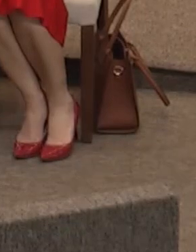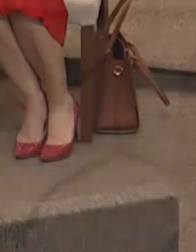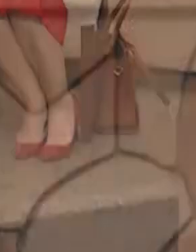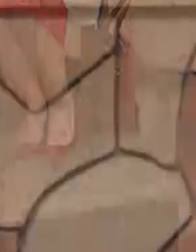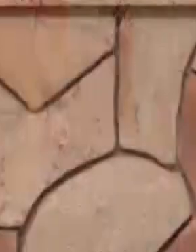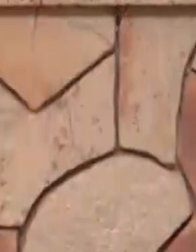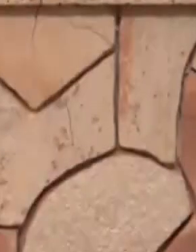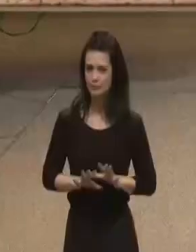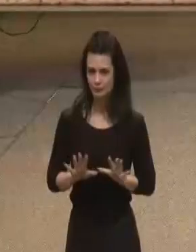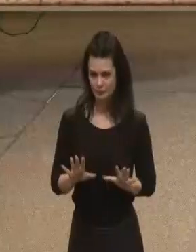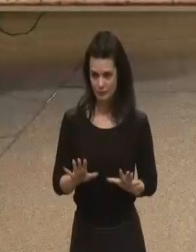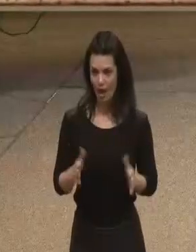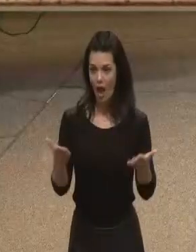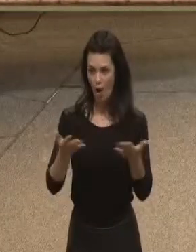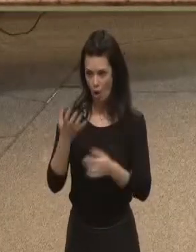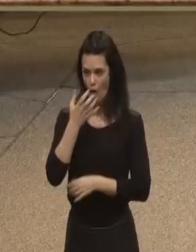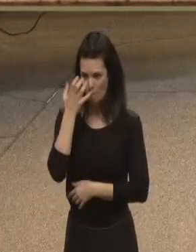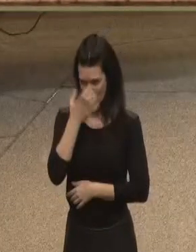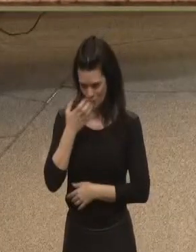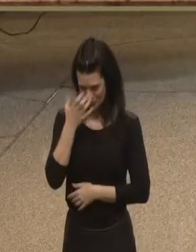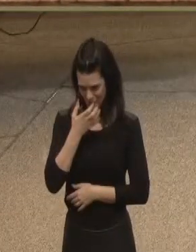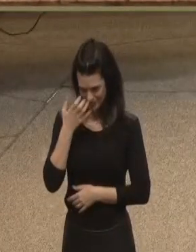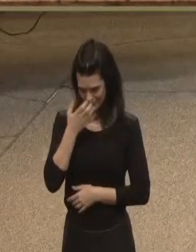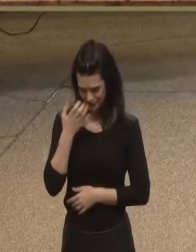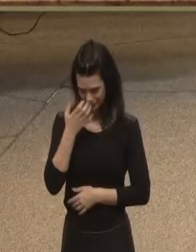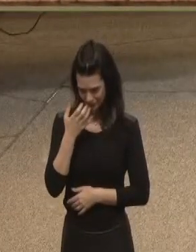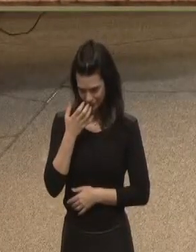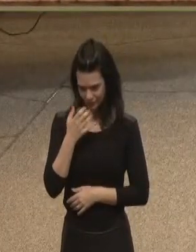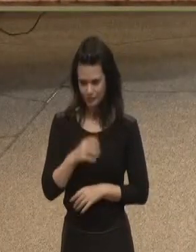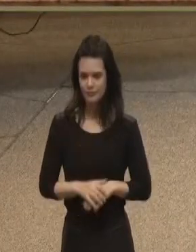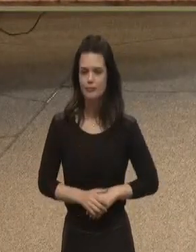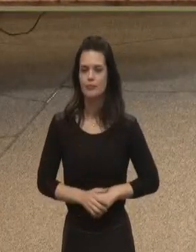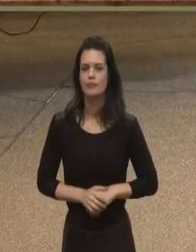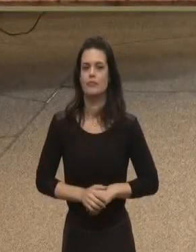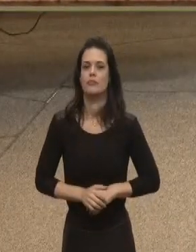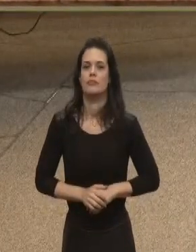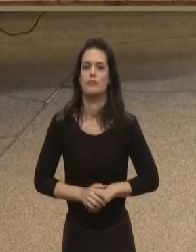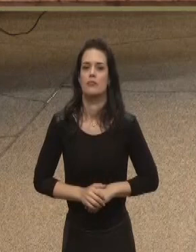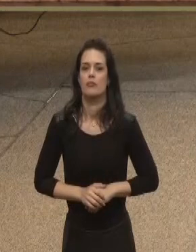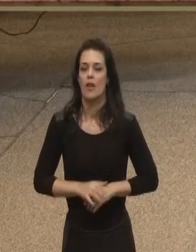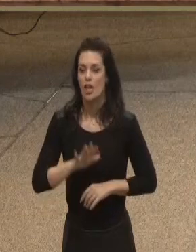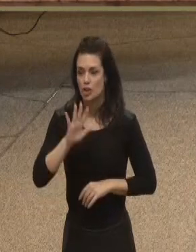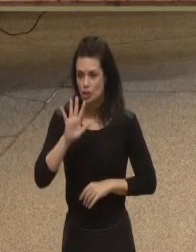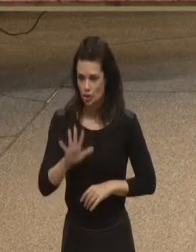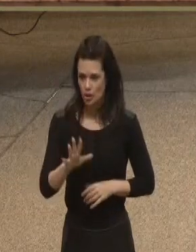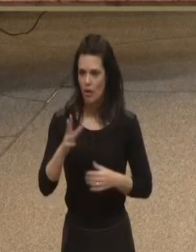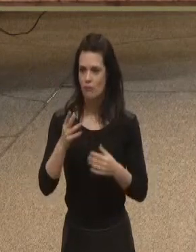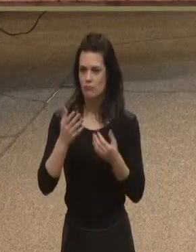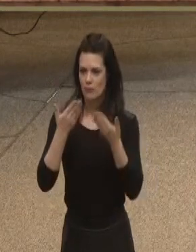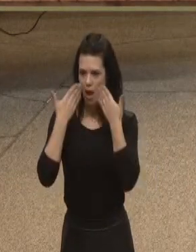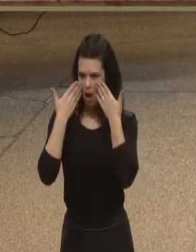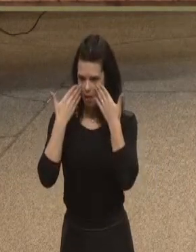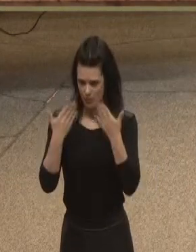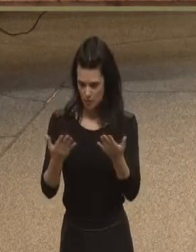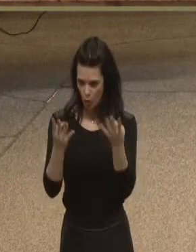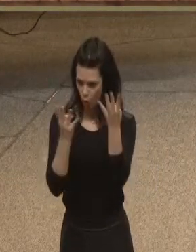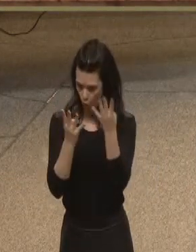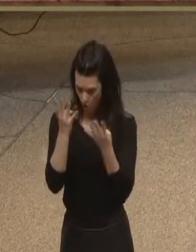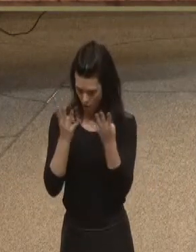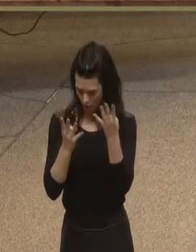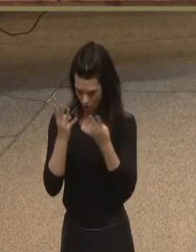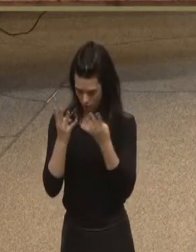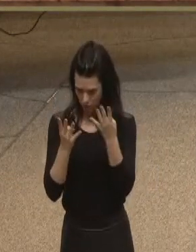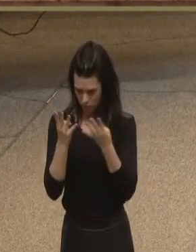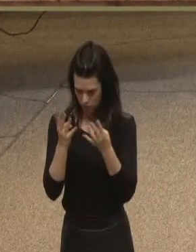Meus irmãos, o estribilho que vamos cantar agora desta música, ela já foi executada como primeira música, a